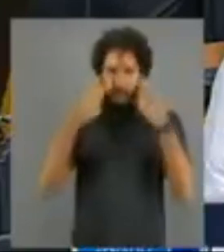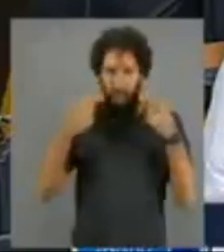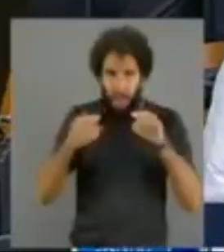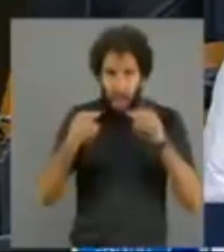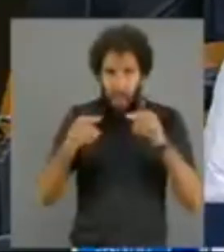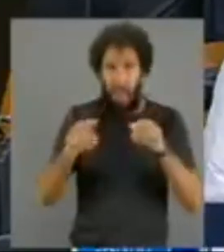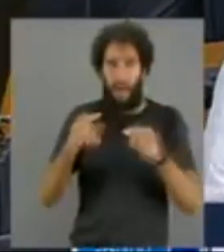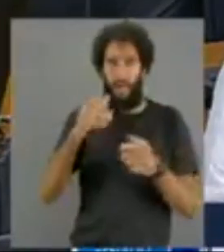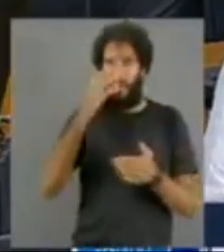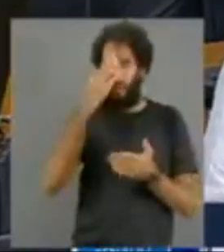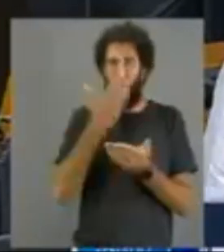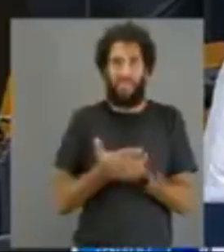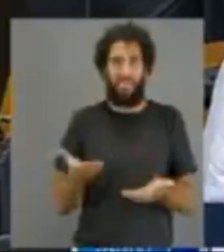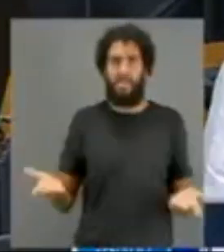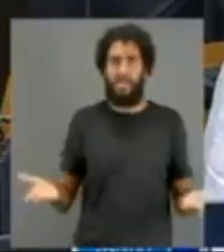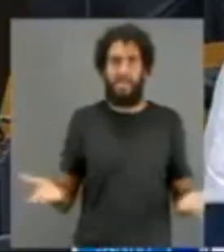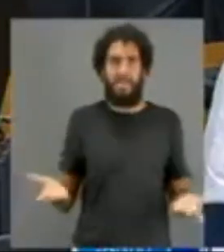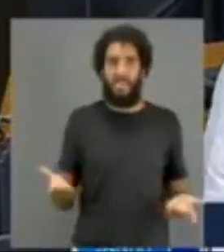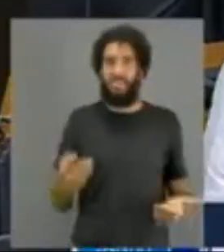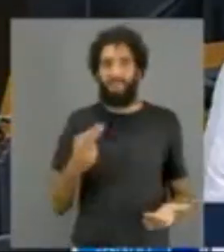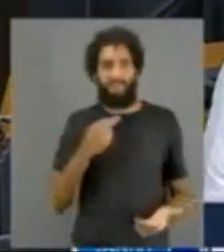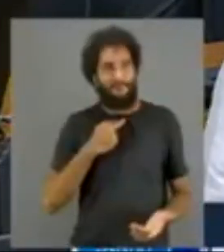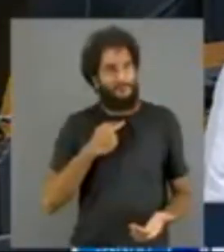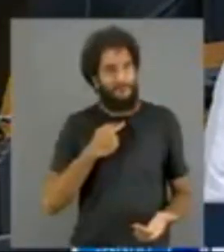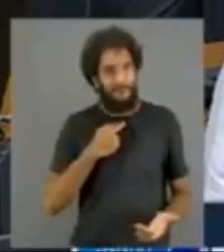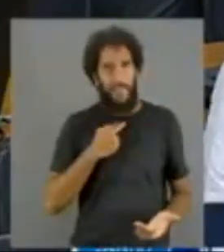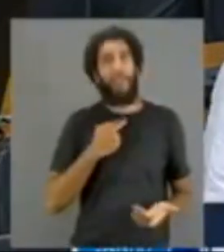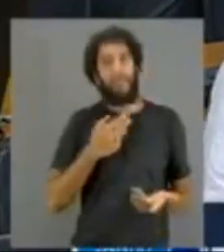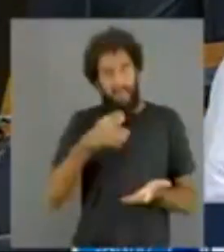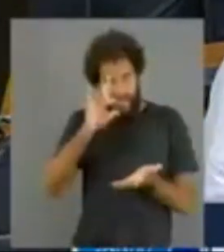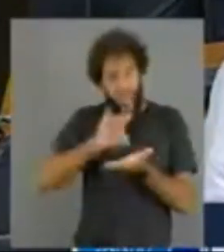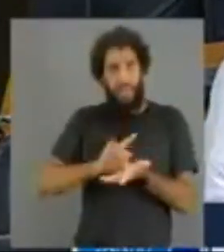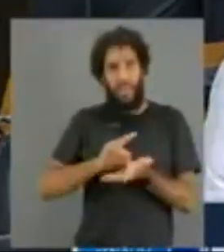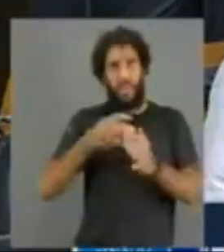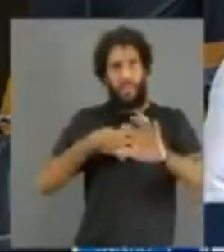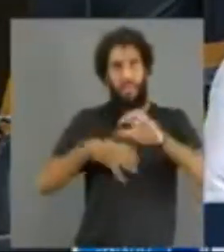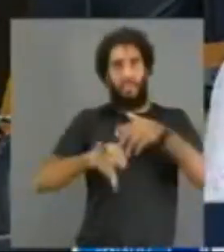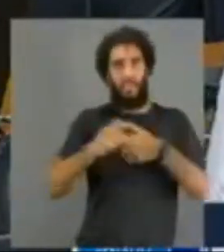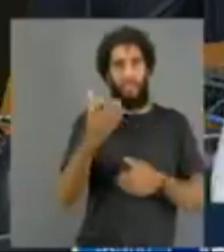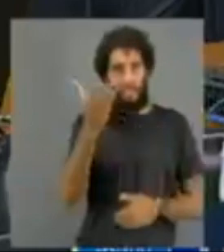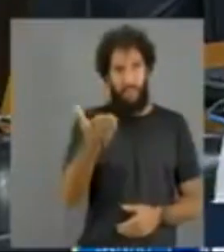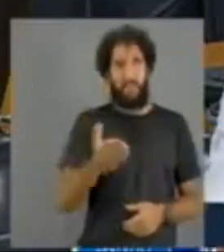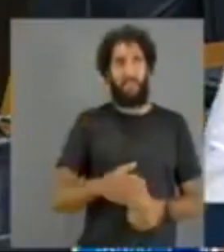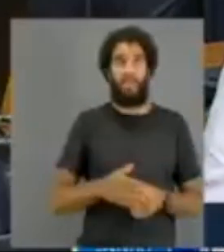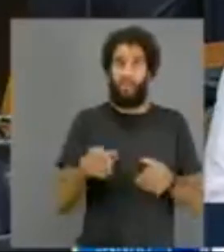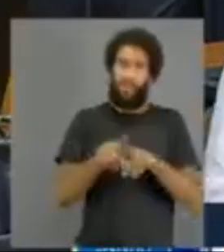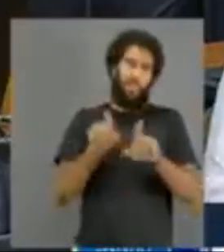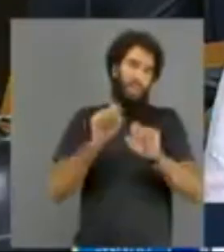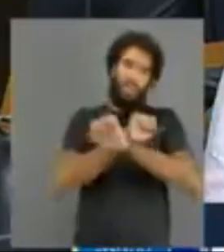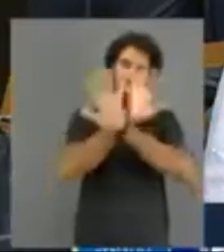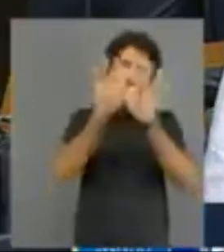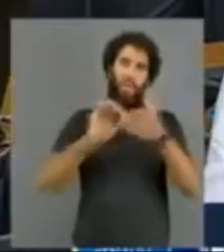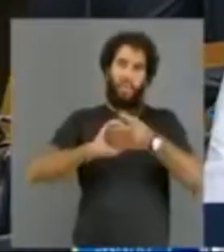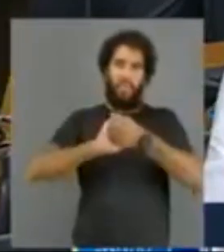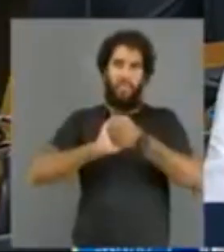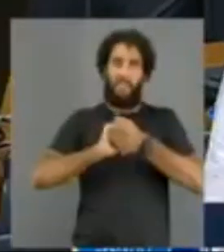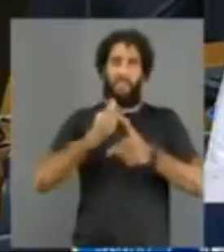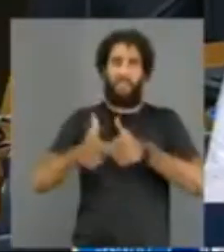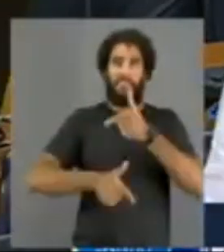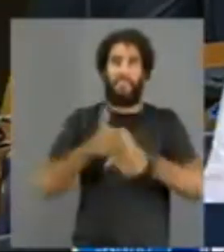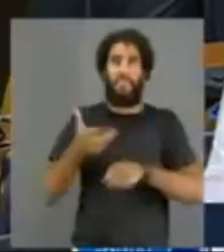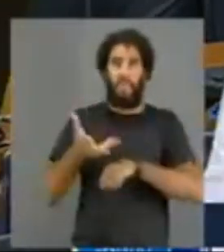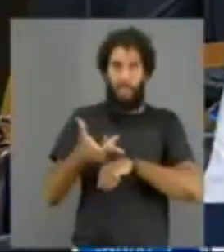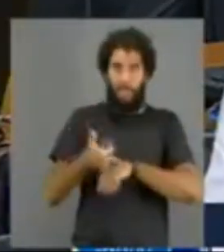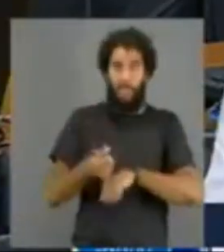que eu acho que são cada vez mais inaceitáveis e eu quero me solidarizar com Vossa Excelência, além de, claro, cumprimentar o belo trabalho.